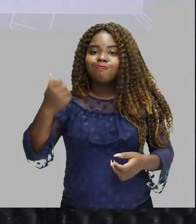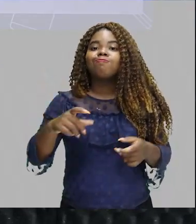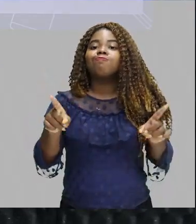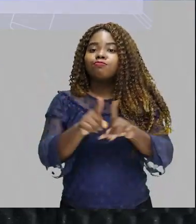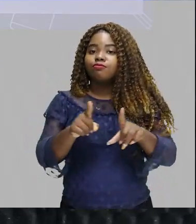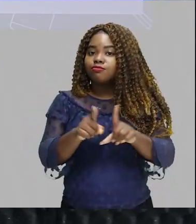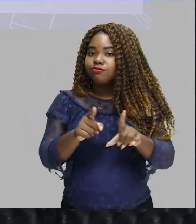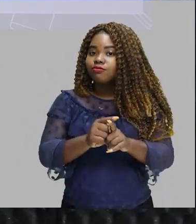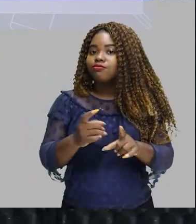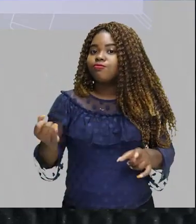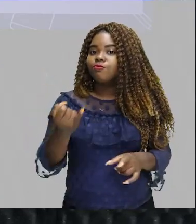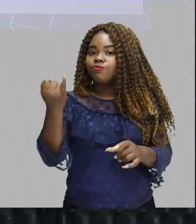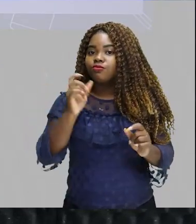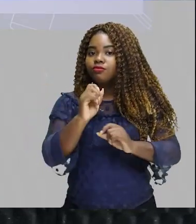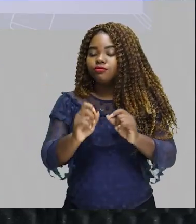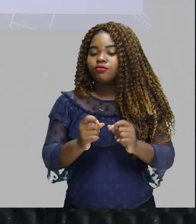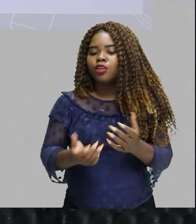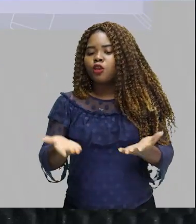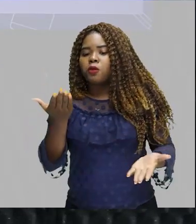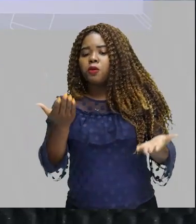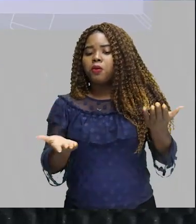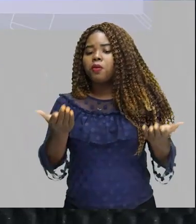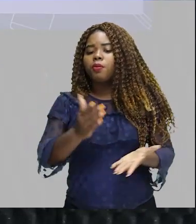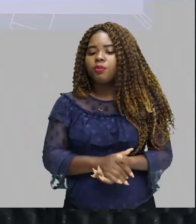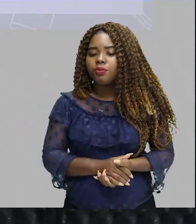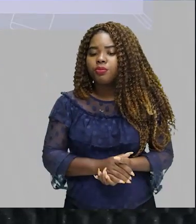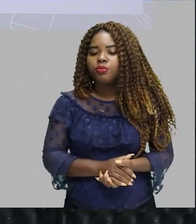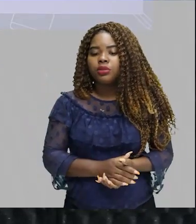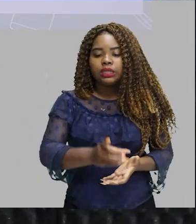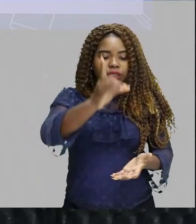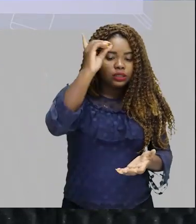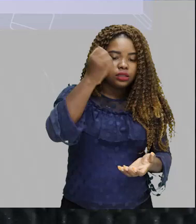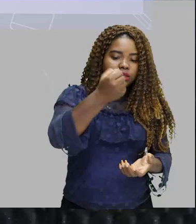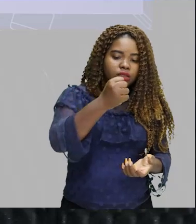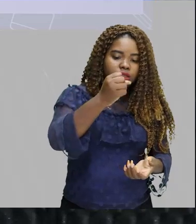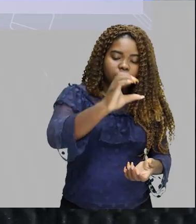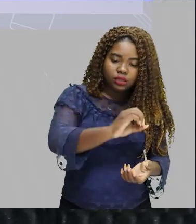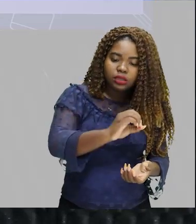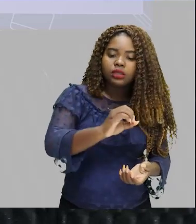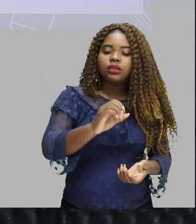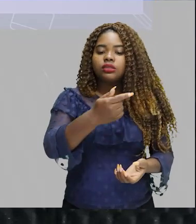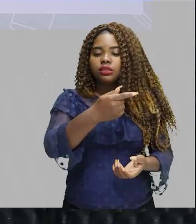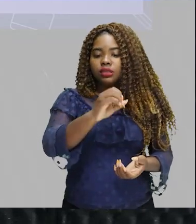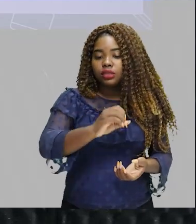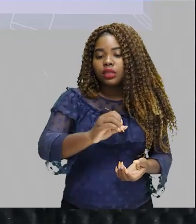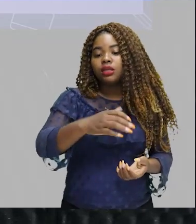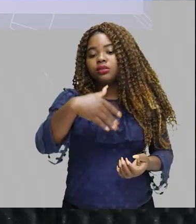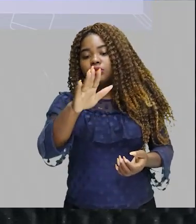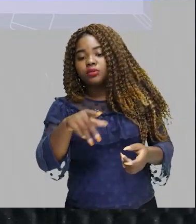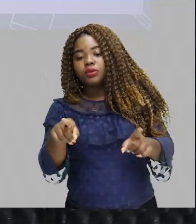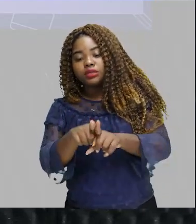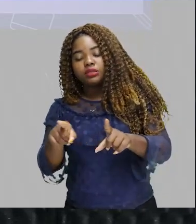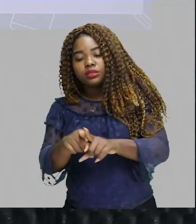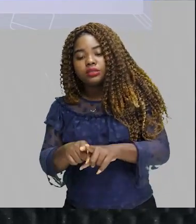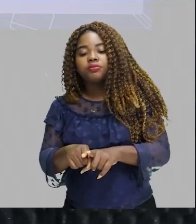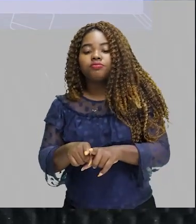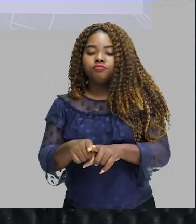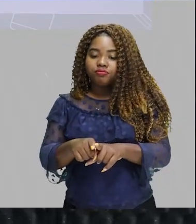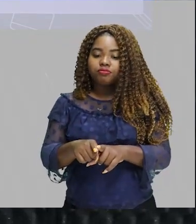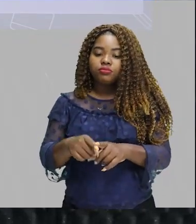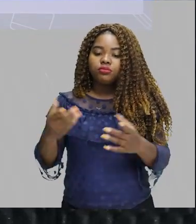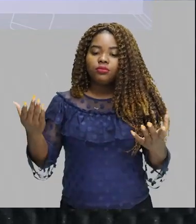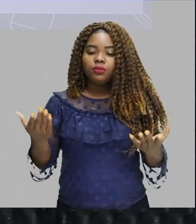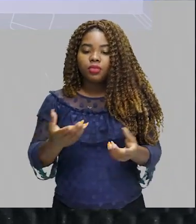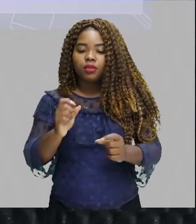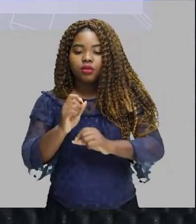questão importante, compara, olha o espaço da década de 80 entre pessoas de 70 anos ou mais e olha aqui, ó, tá maior, significa dizer